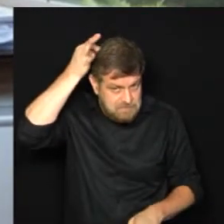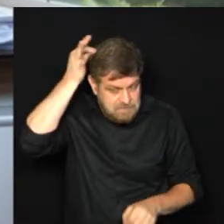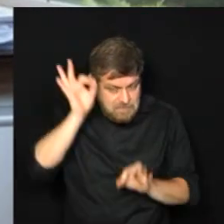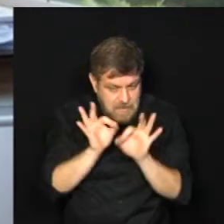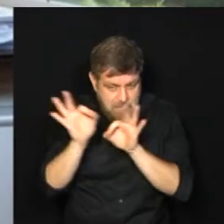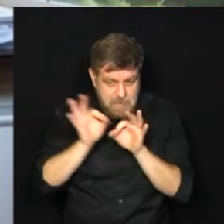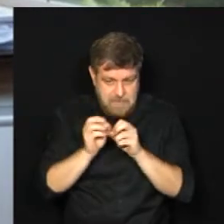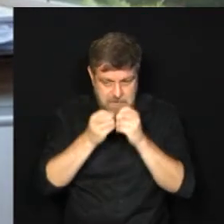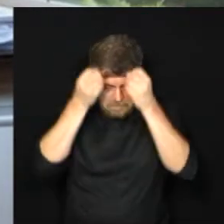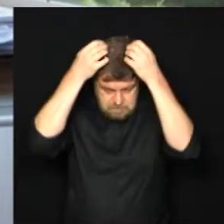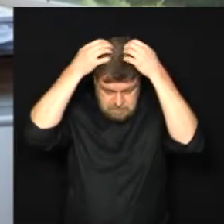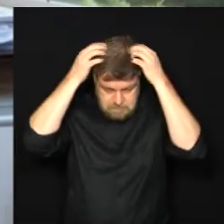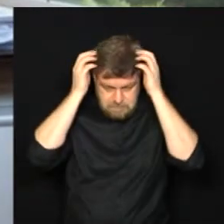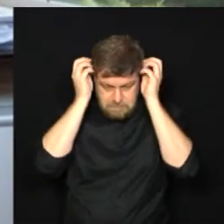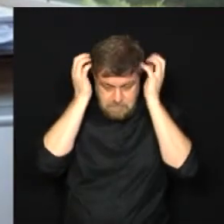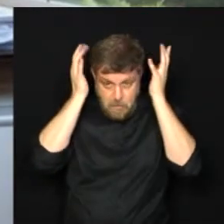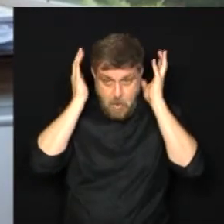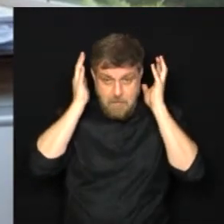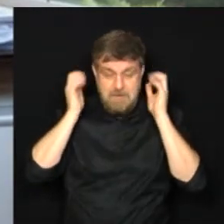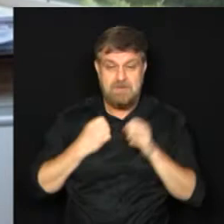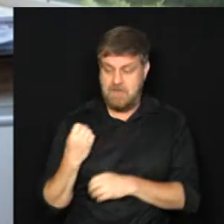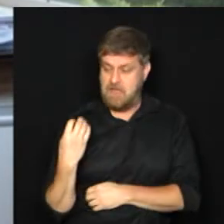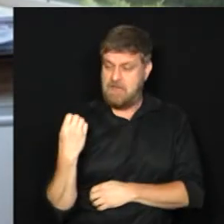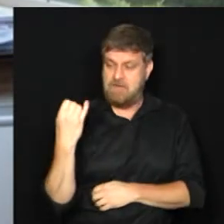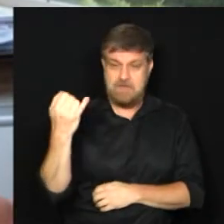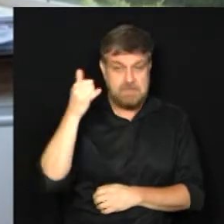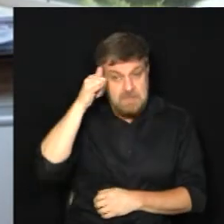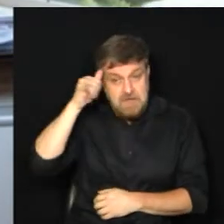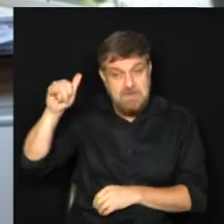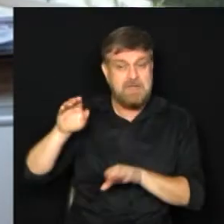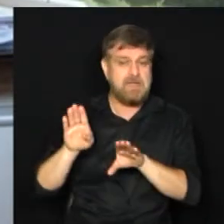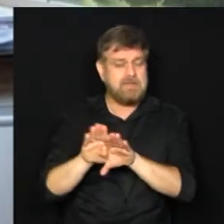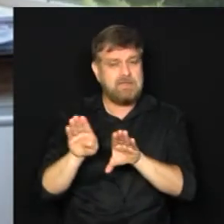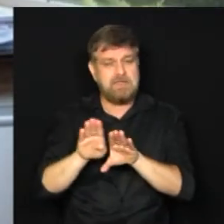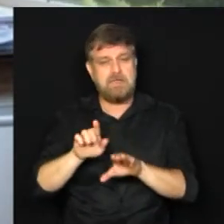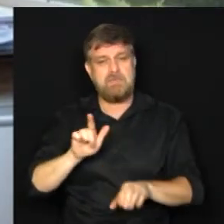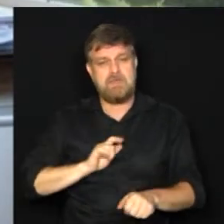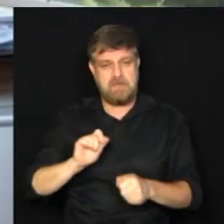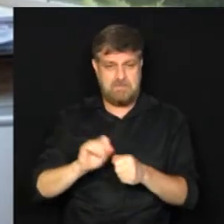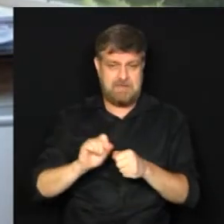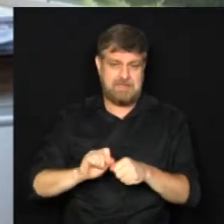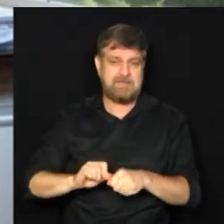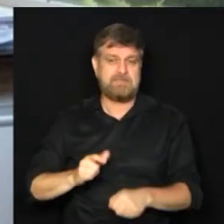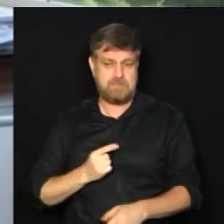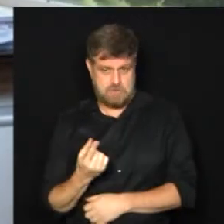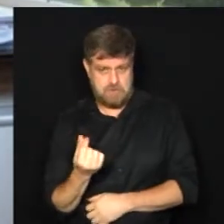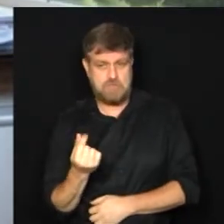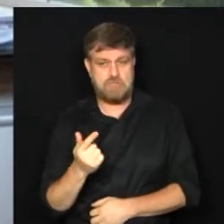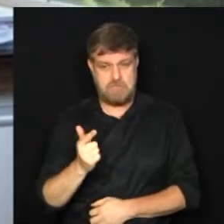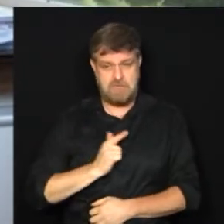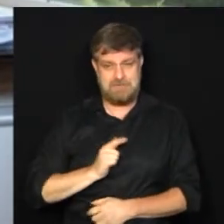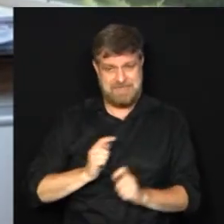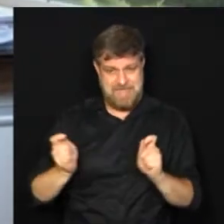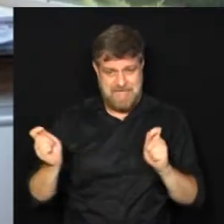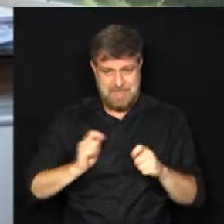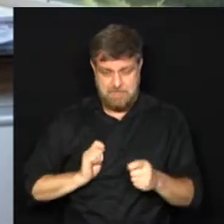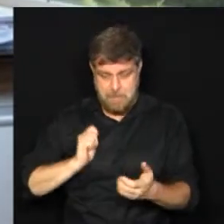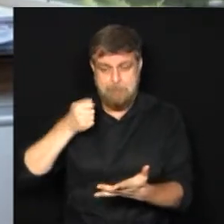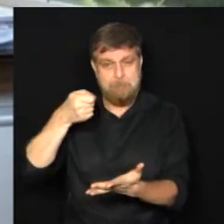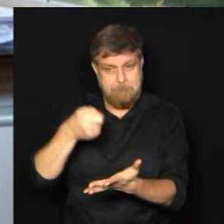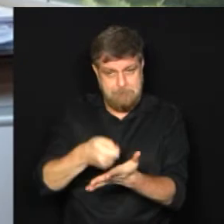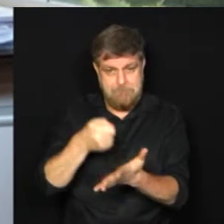o fato de não estarem viajando também acaba sobrando mais dinheiro para se realizar um procedimento